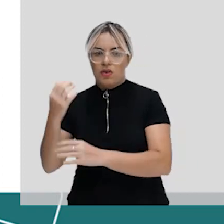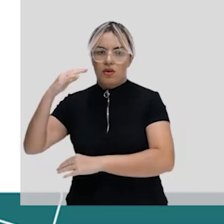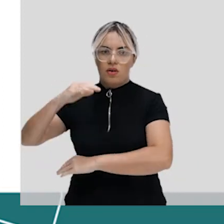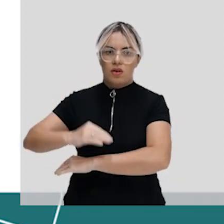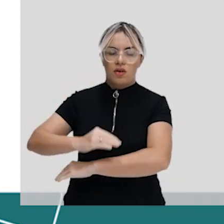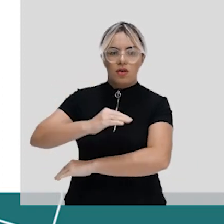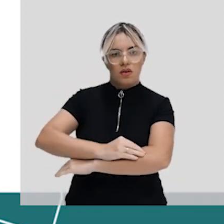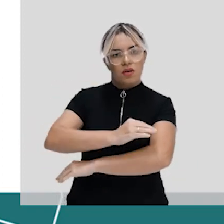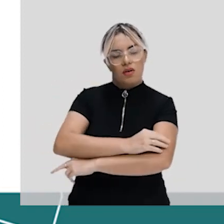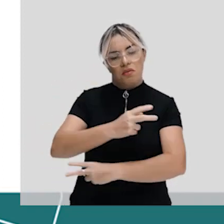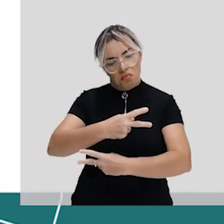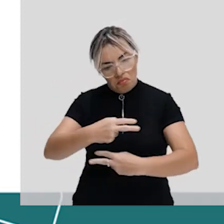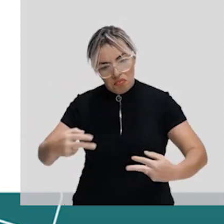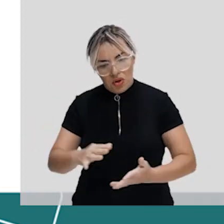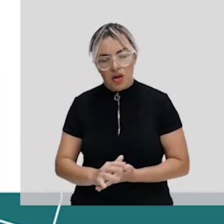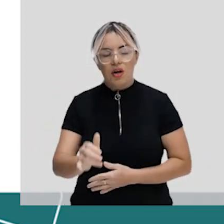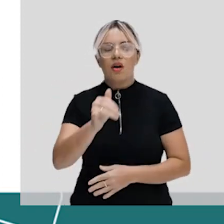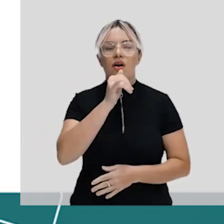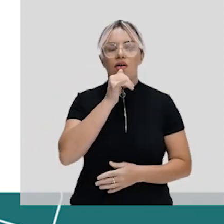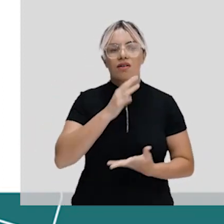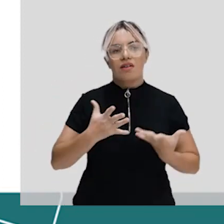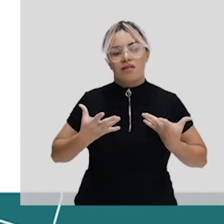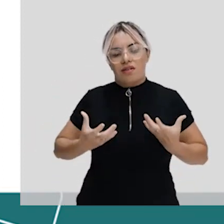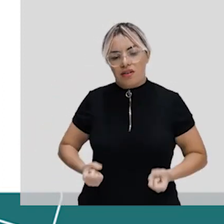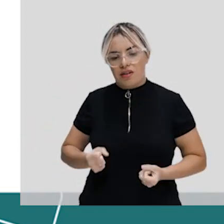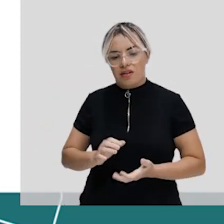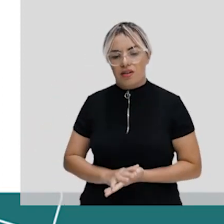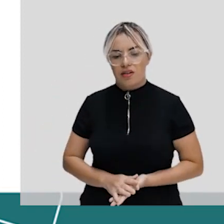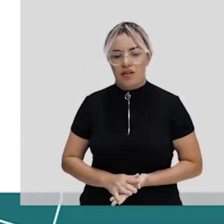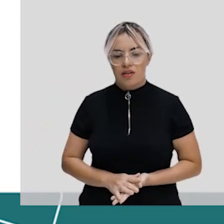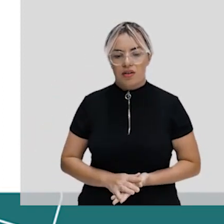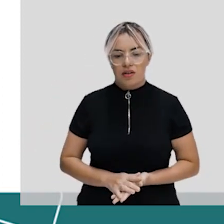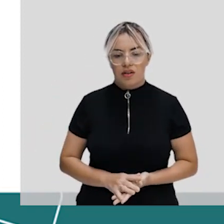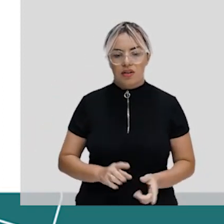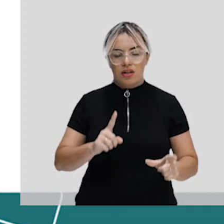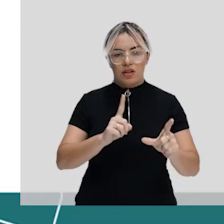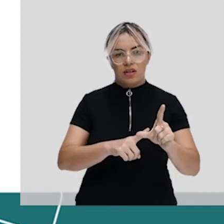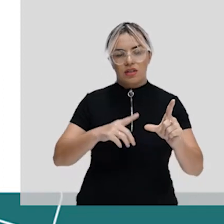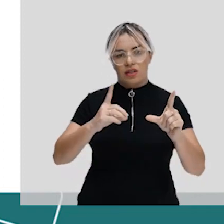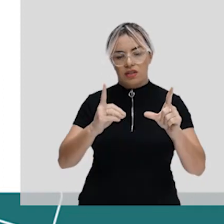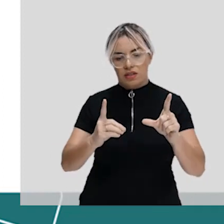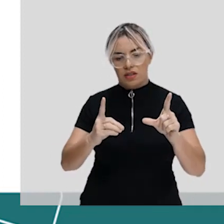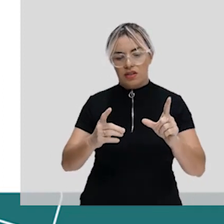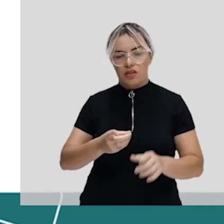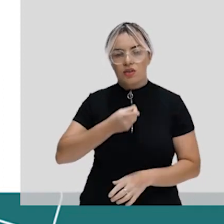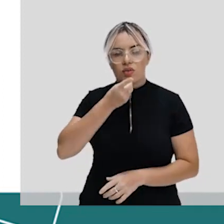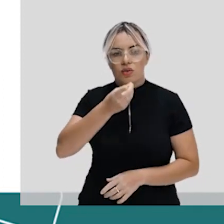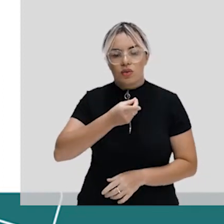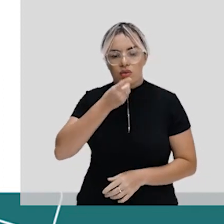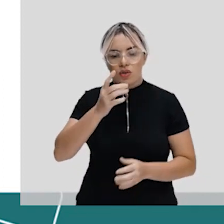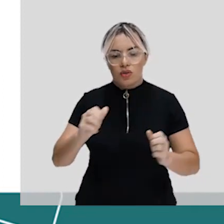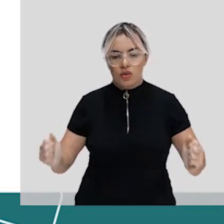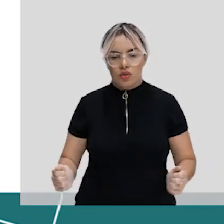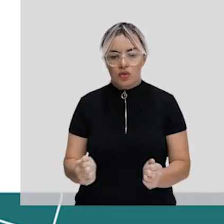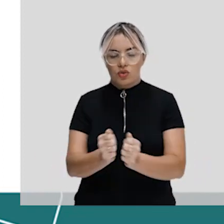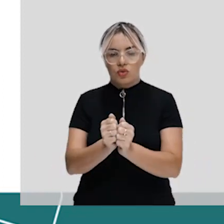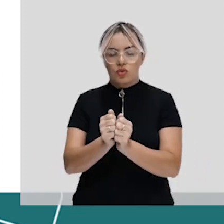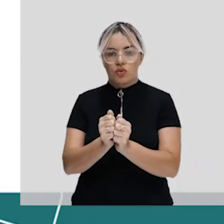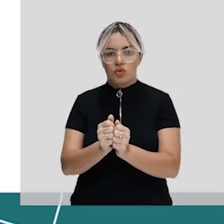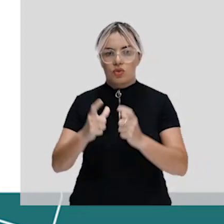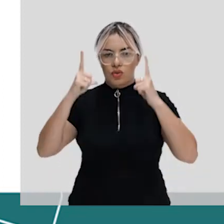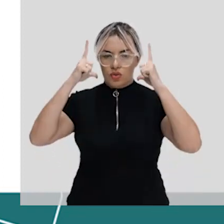defender, né? Então, Aristóteles é quem defendia essa ideia. O Charles Darwin, juntamente com o Lamarck, eram